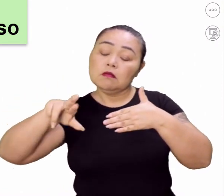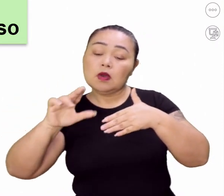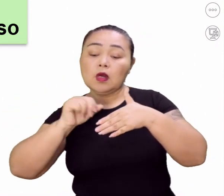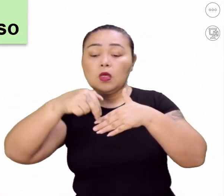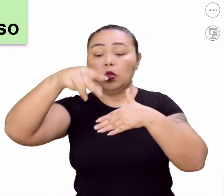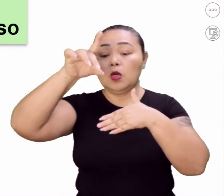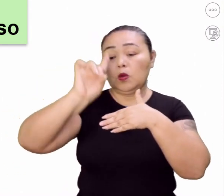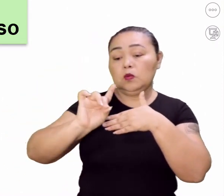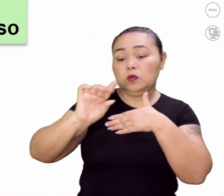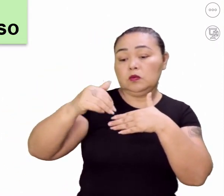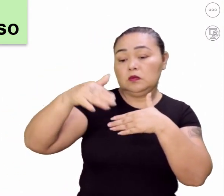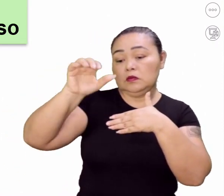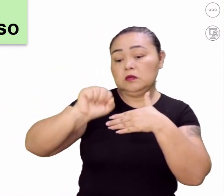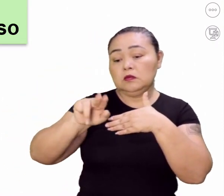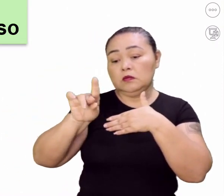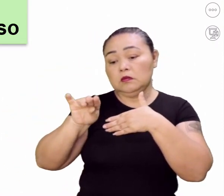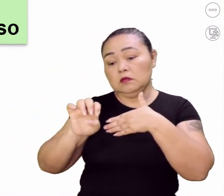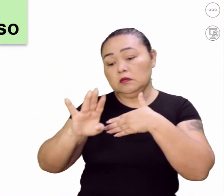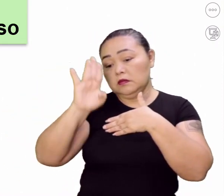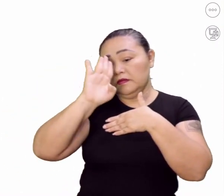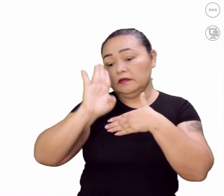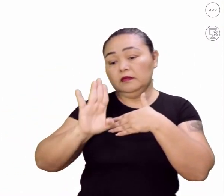sudeste do Brasil. Isso.